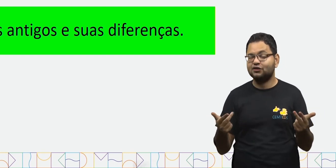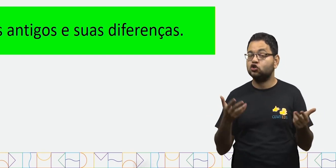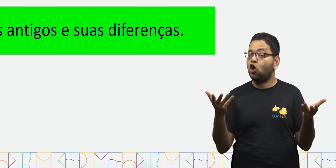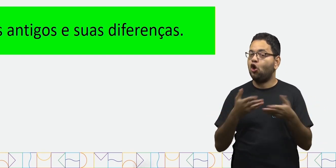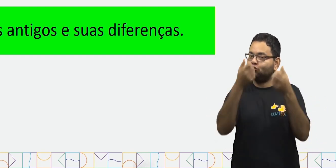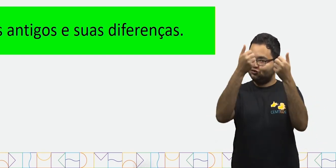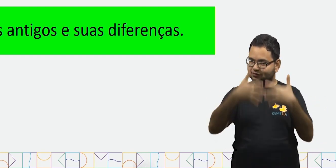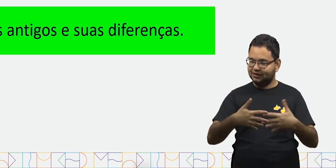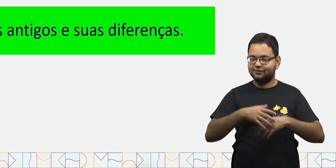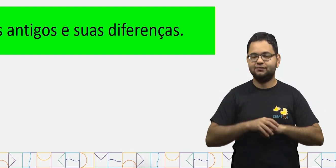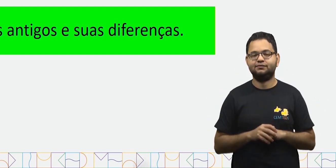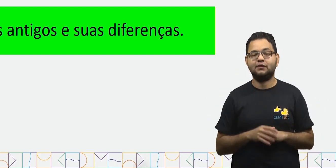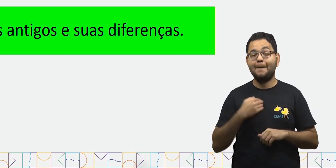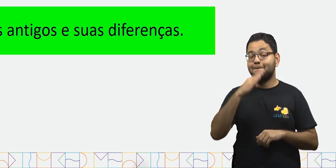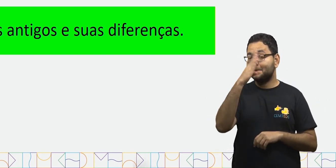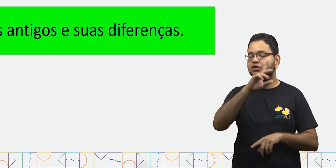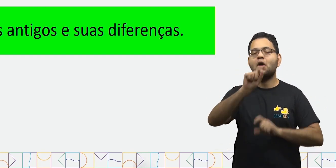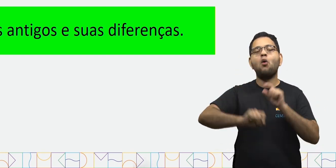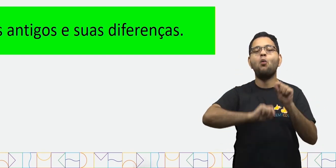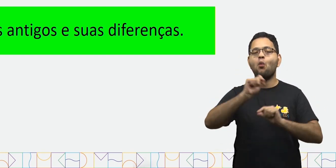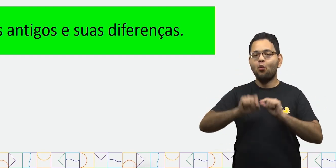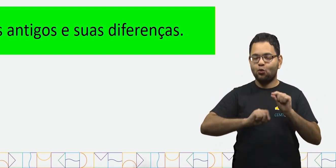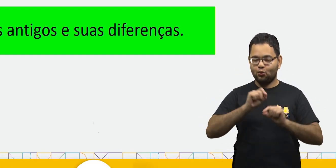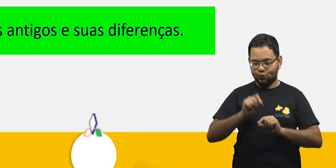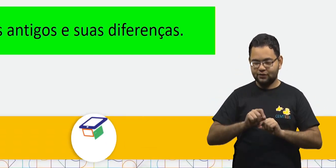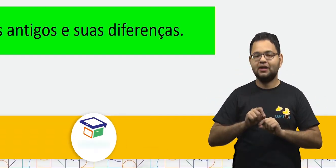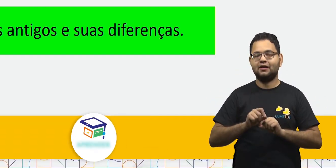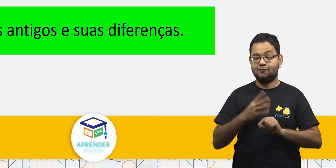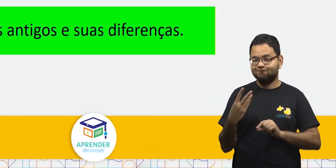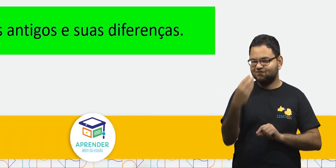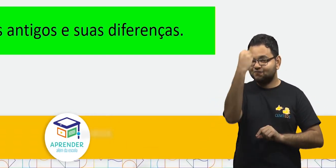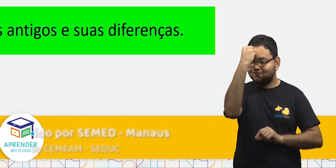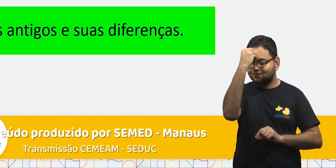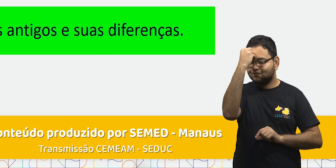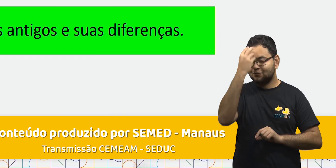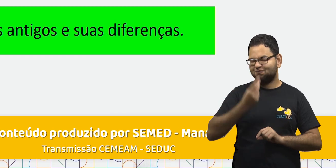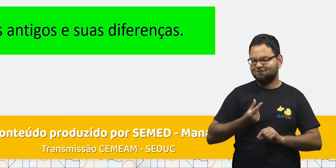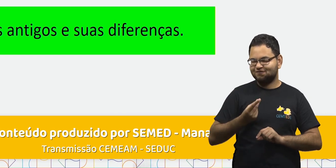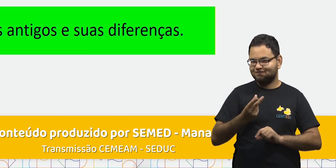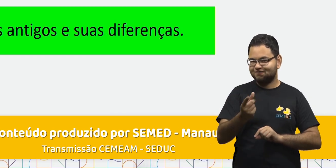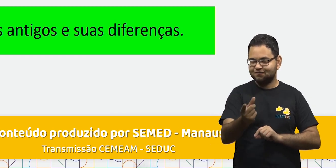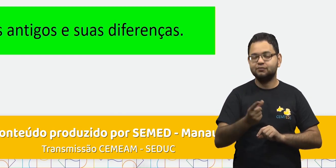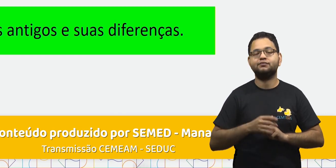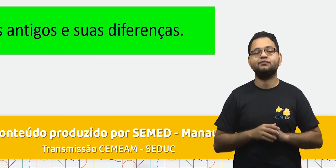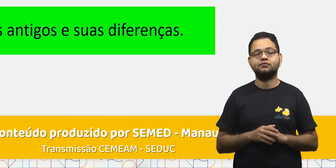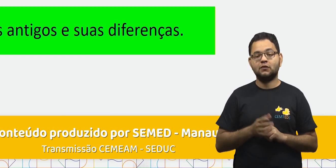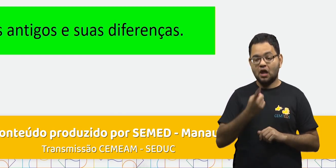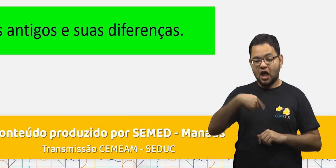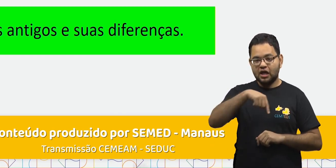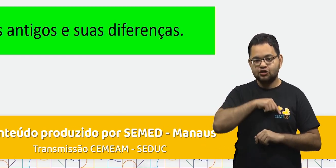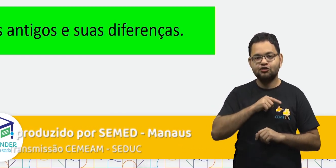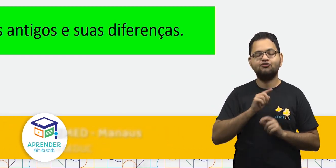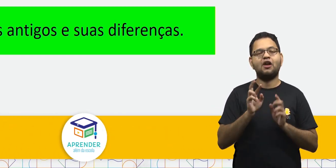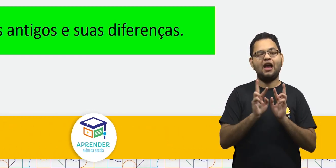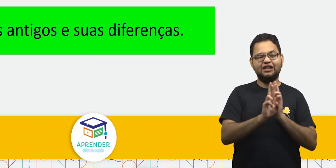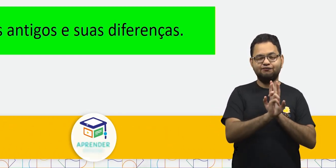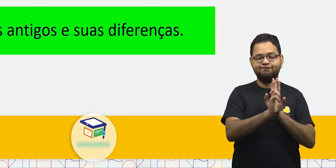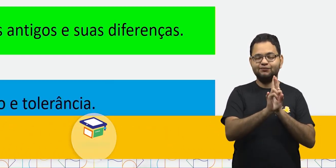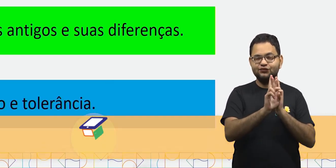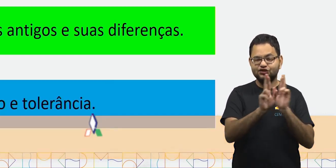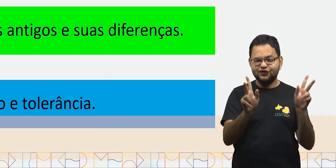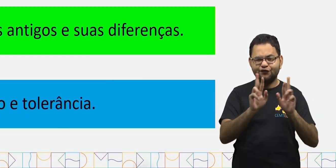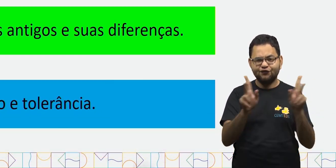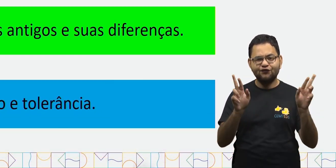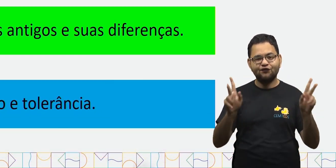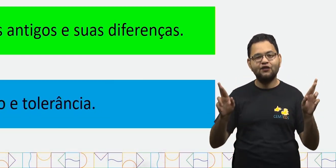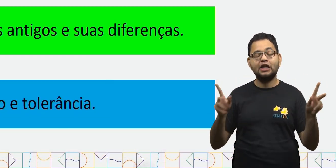essas que estudamos hoje. E o principal, aprendemos algo que levaremos para a vida. Somos diferentes e precisamos